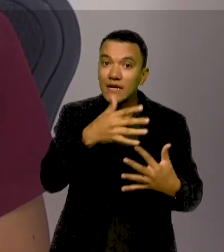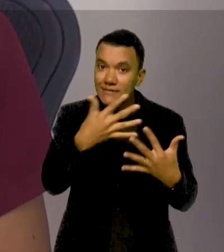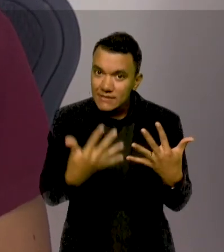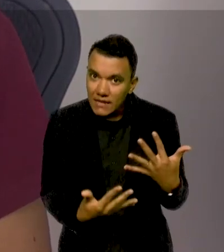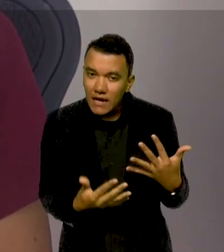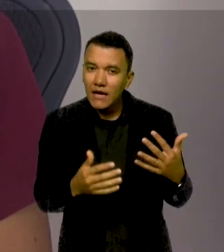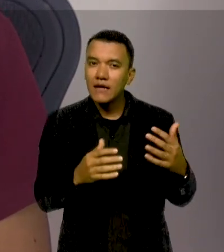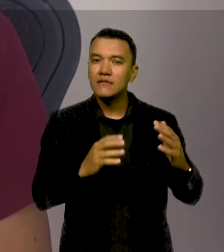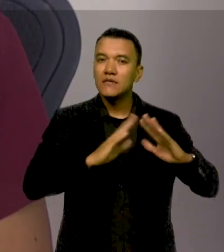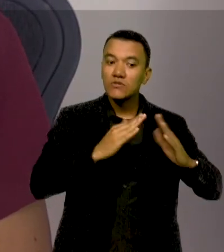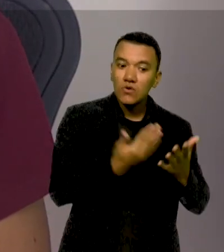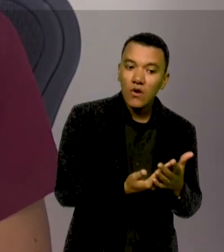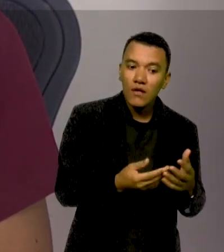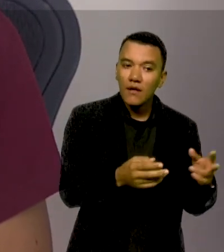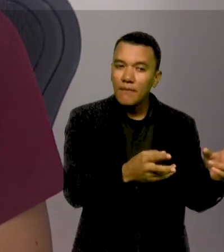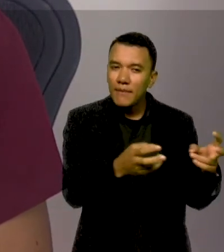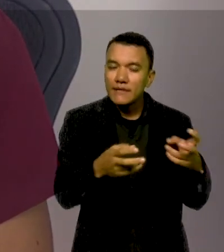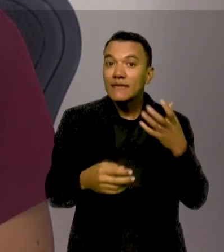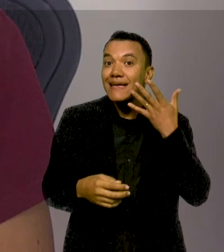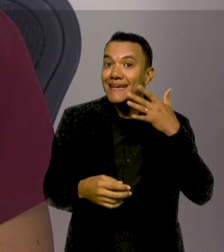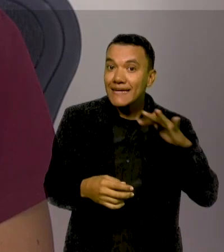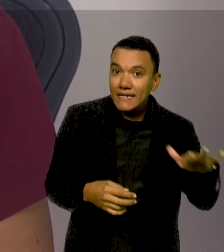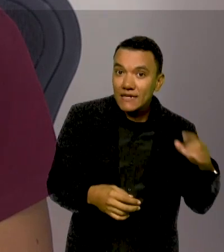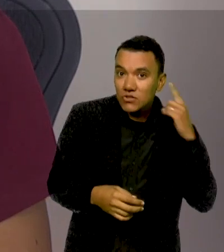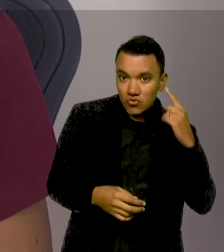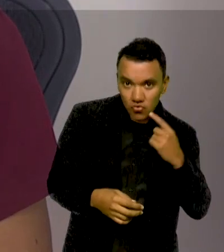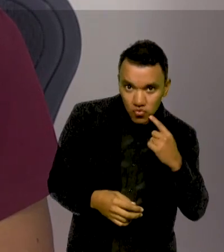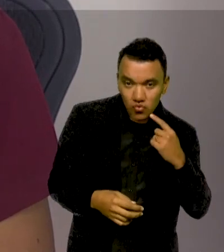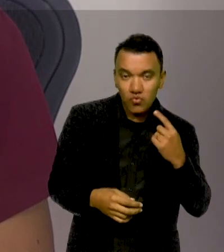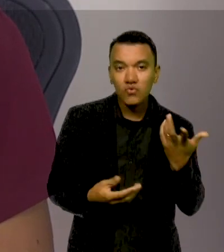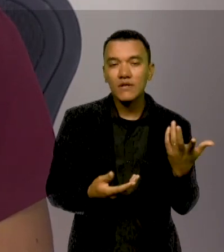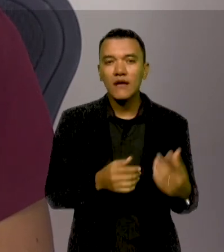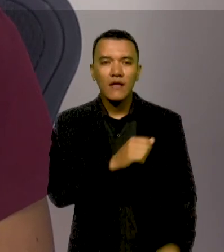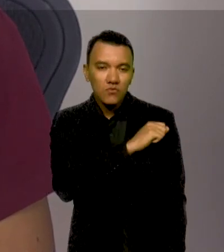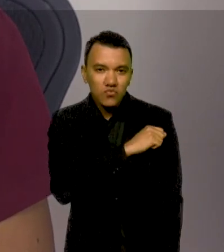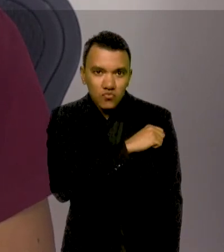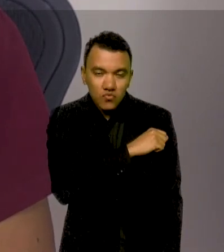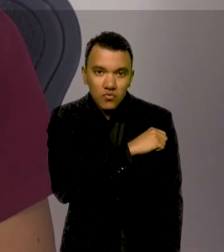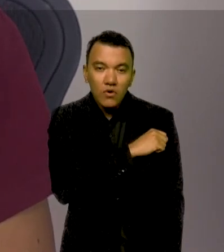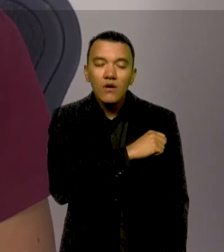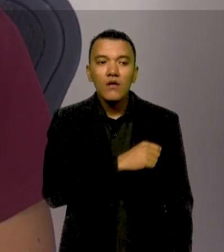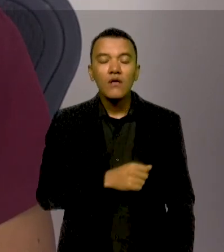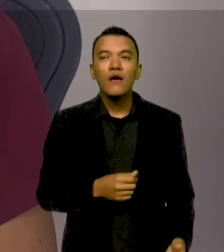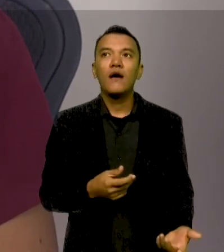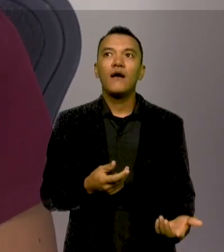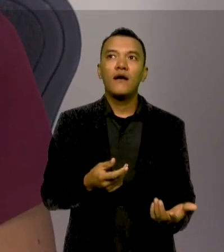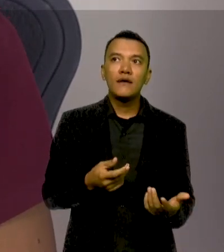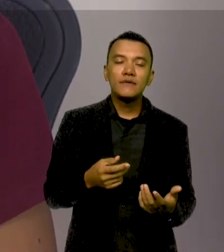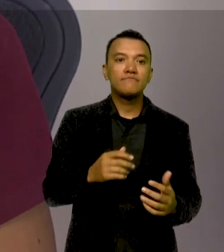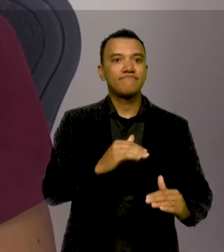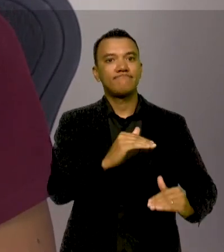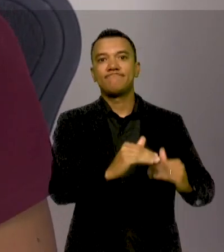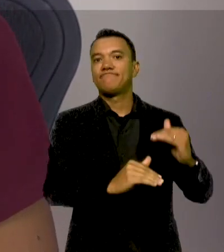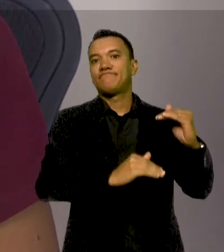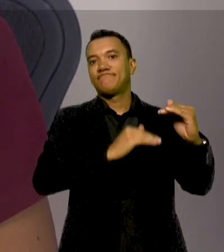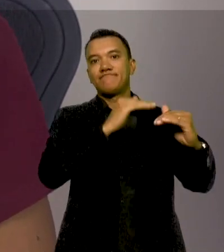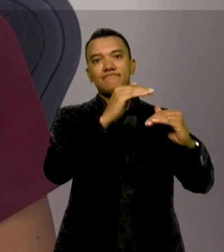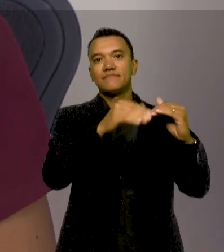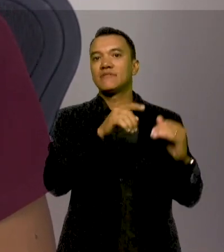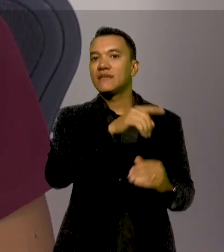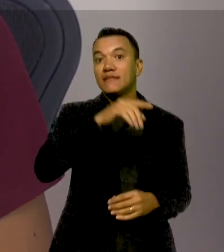escolas, é que se percebe que as crianças surdas, os estudantes surdos, eles começam a ter um desenvolvimento na